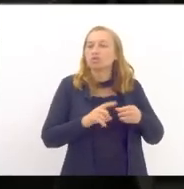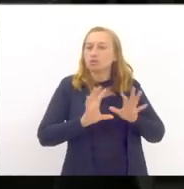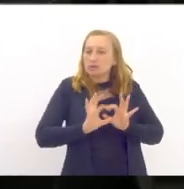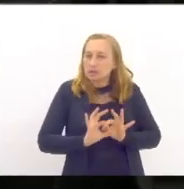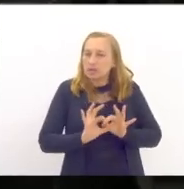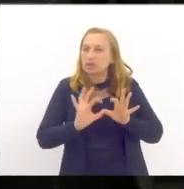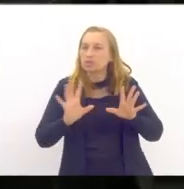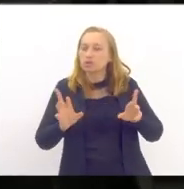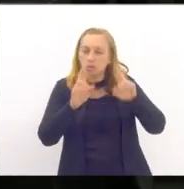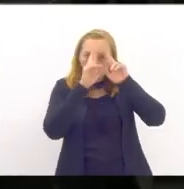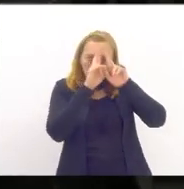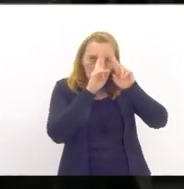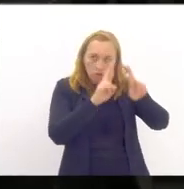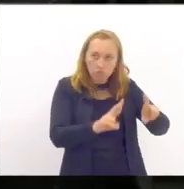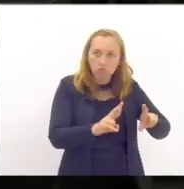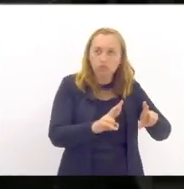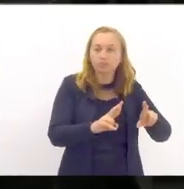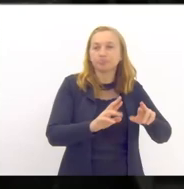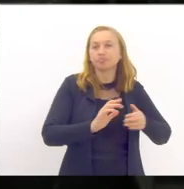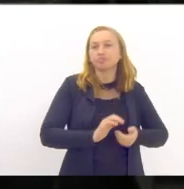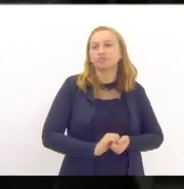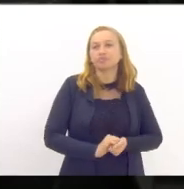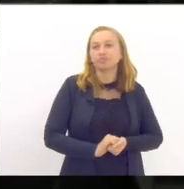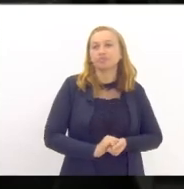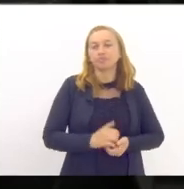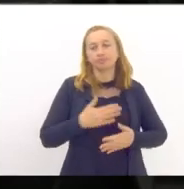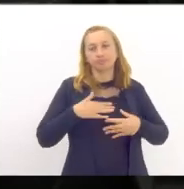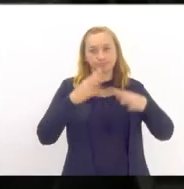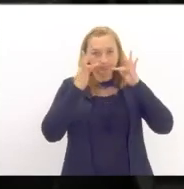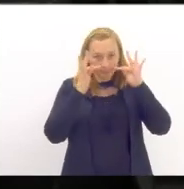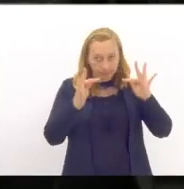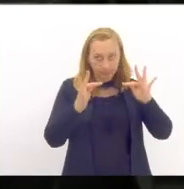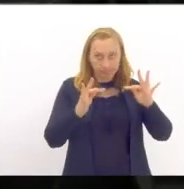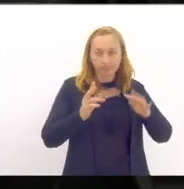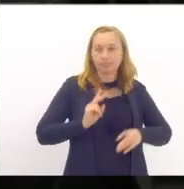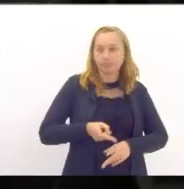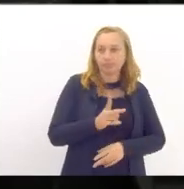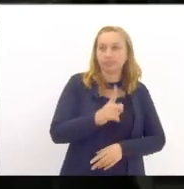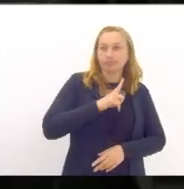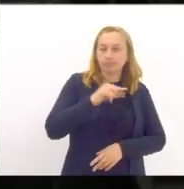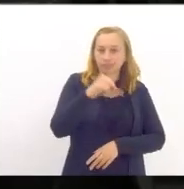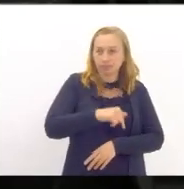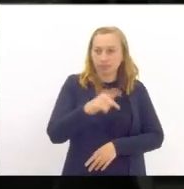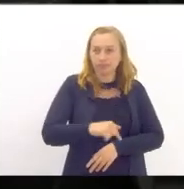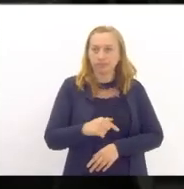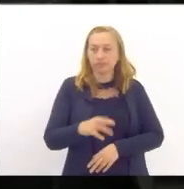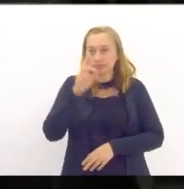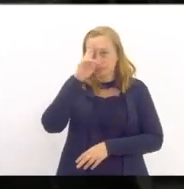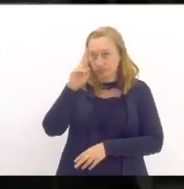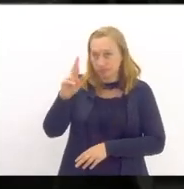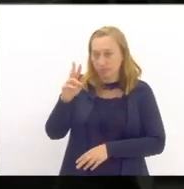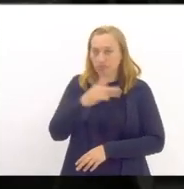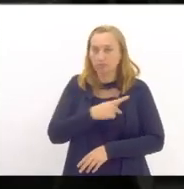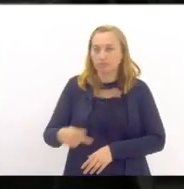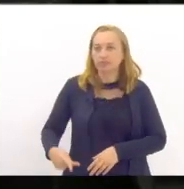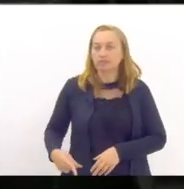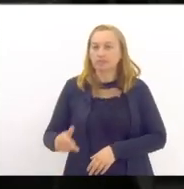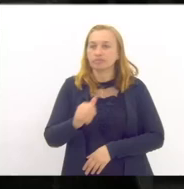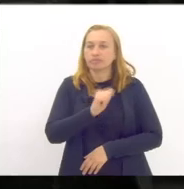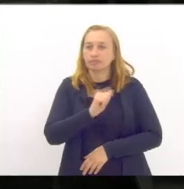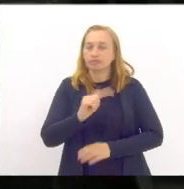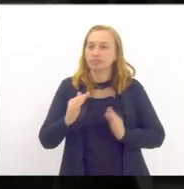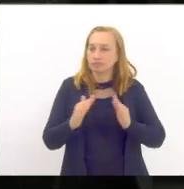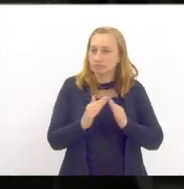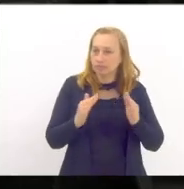democrático, respeitoso, e esse é o meu testemunho, de que sempre tive aqui com Vossa Excelência, na presidência dessa casa,